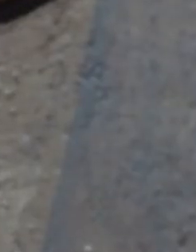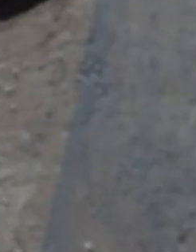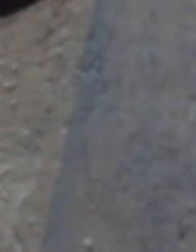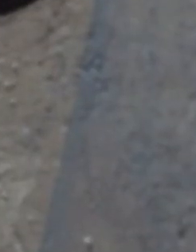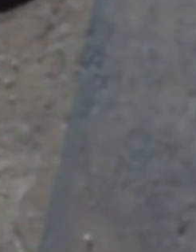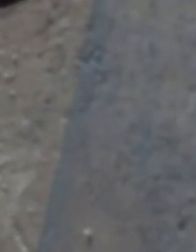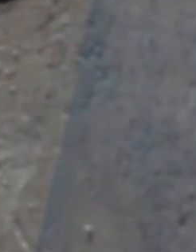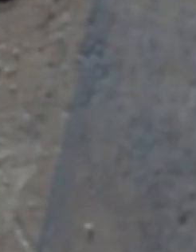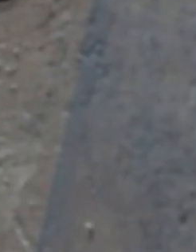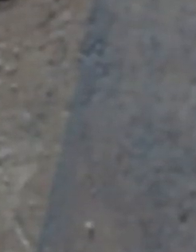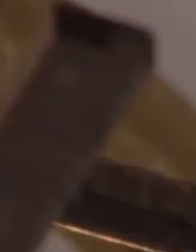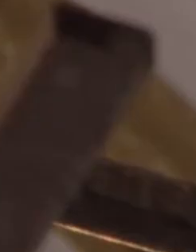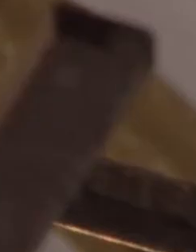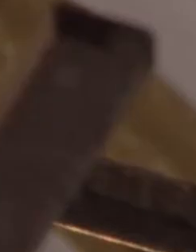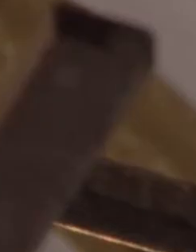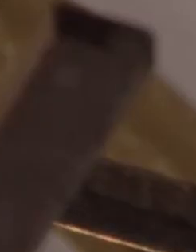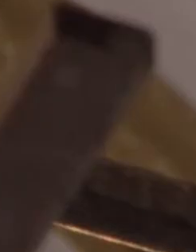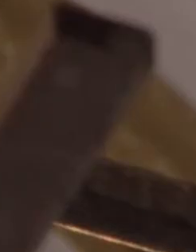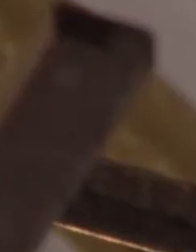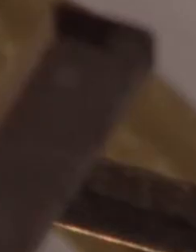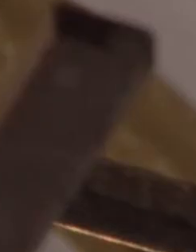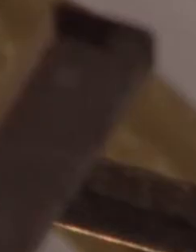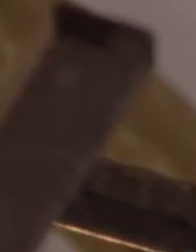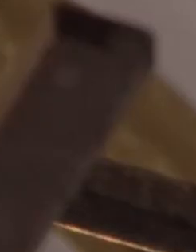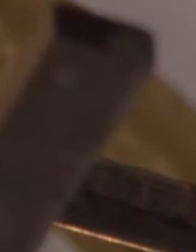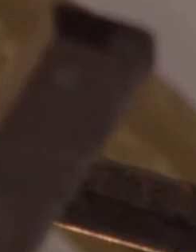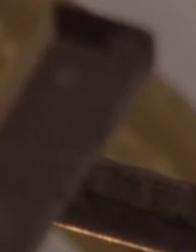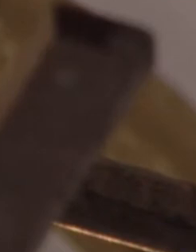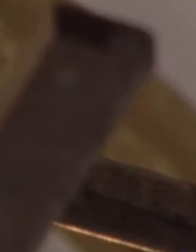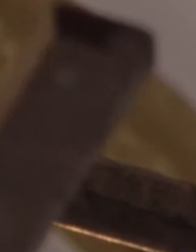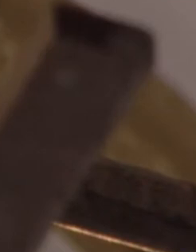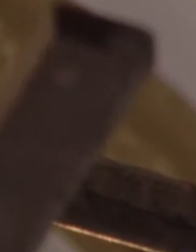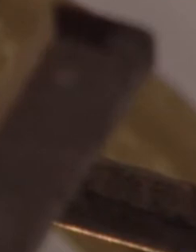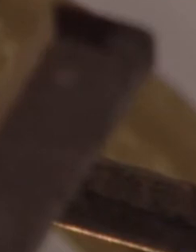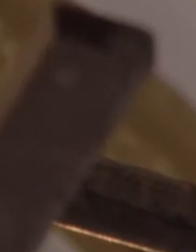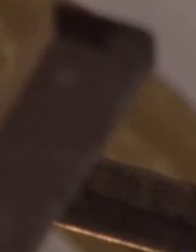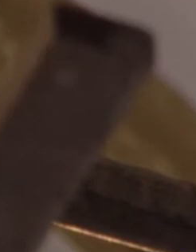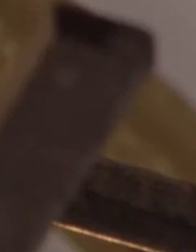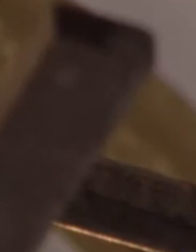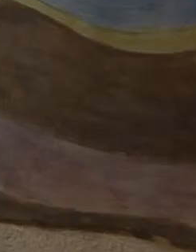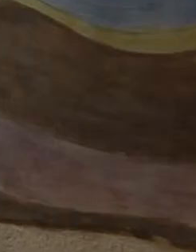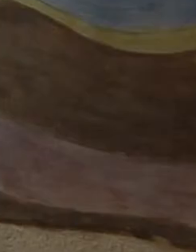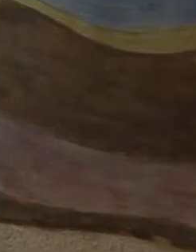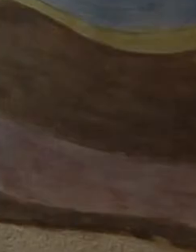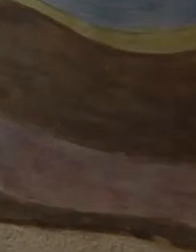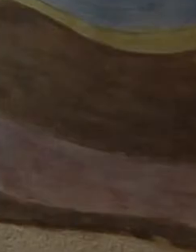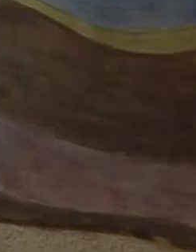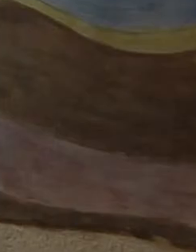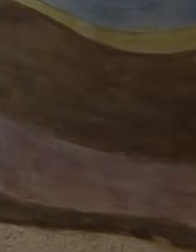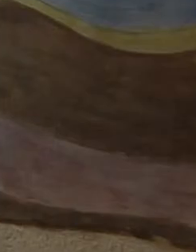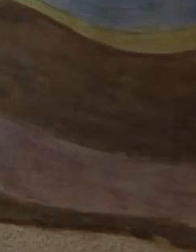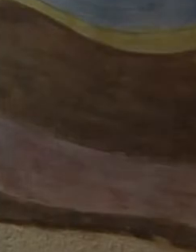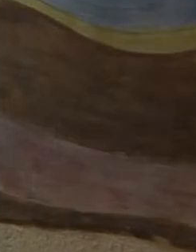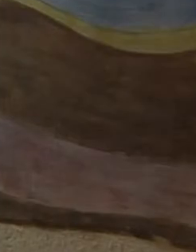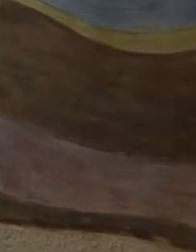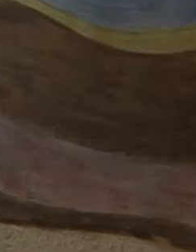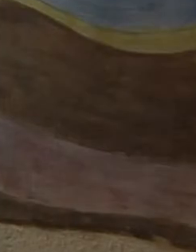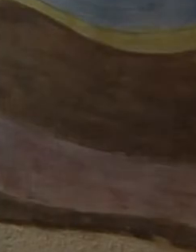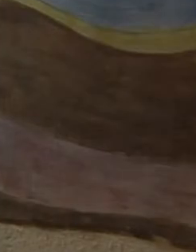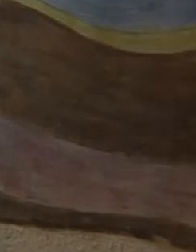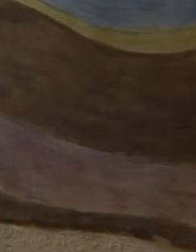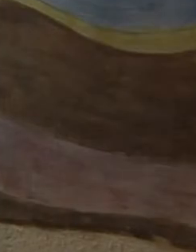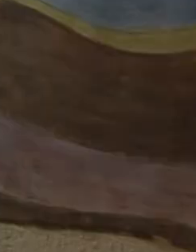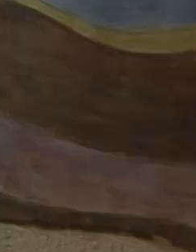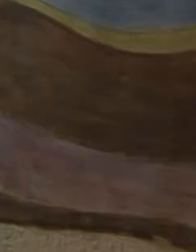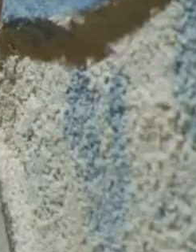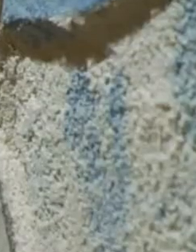um trabalho de conclusão de curso em que cada um criou e executou um mural em afresco em edifícios de uso público